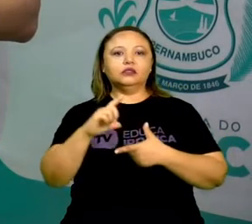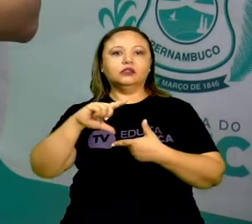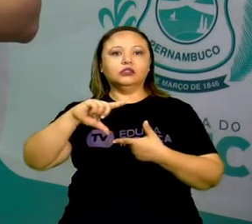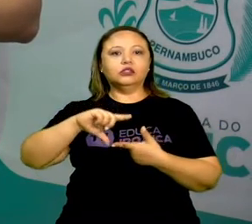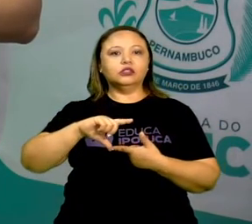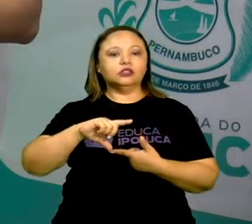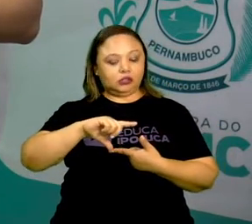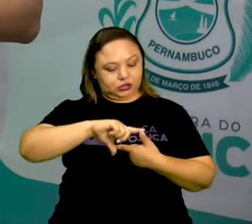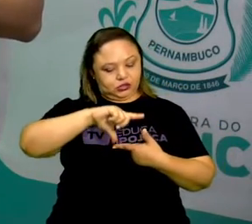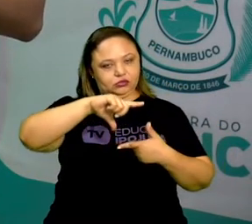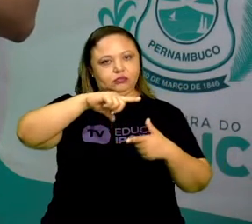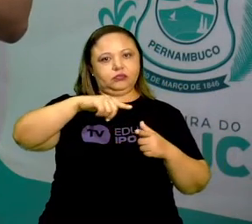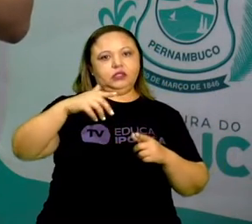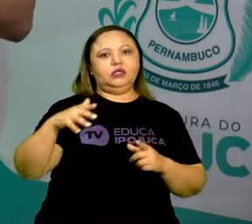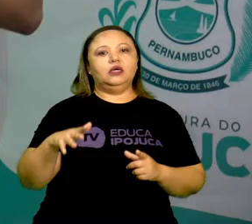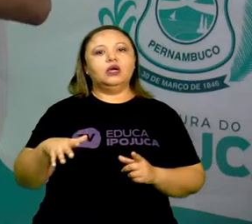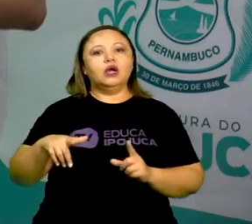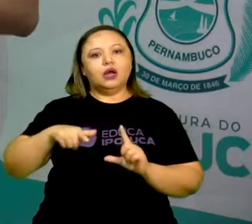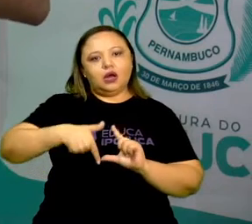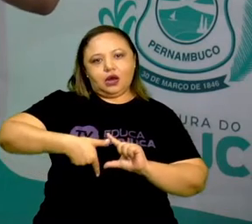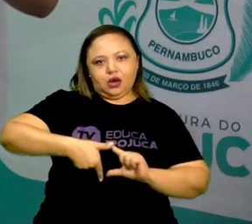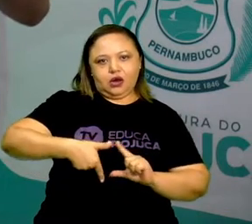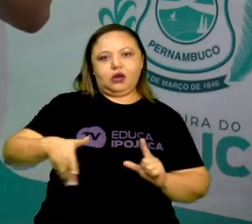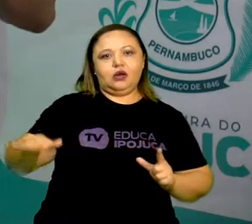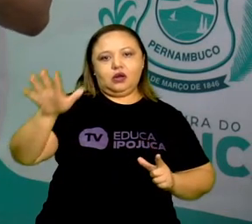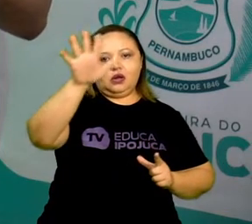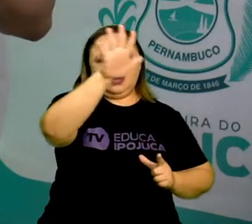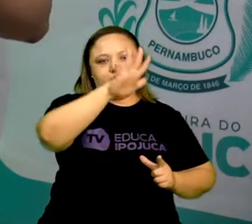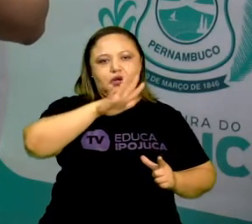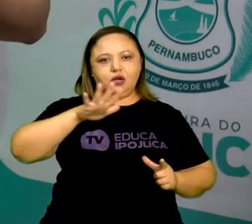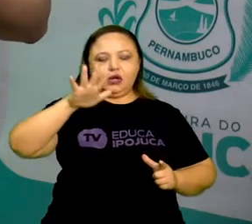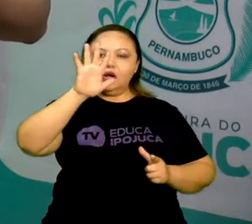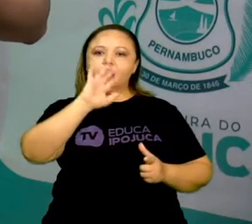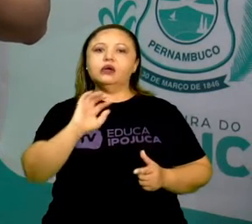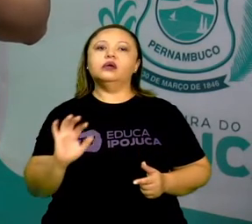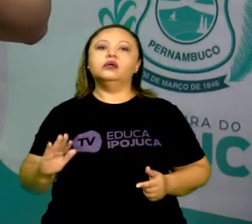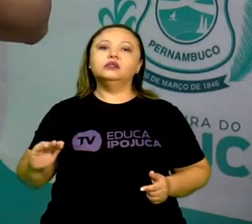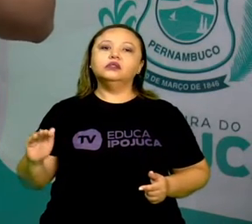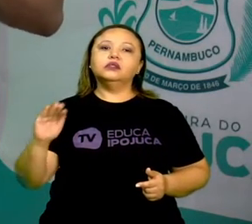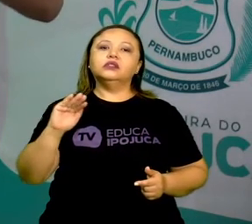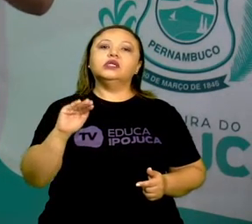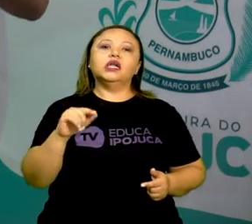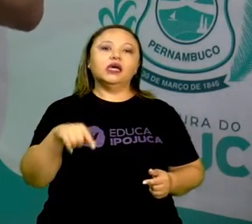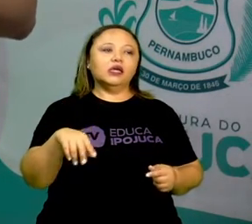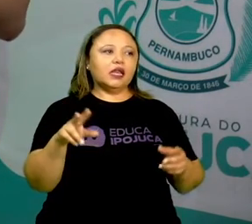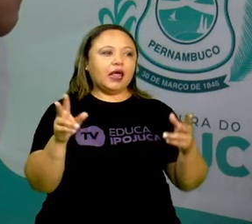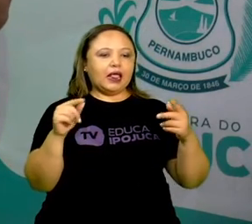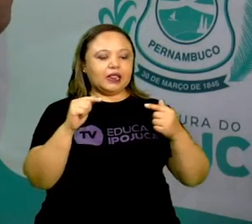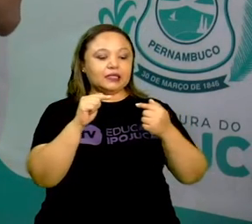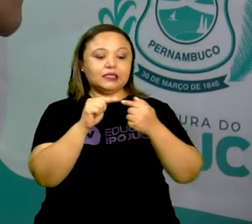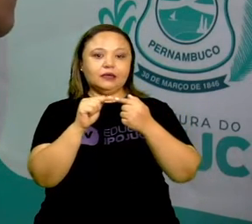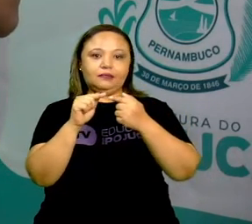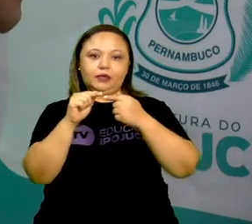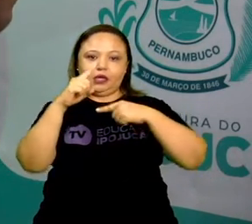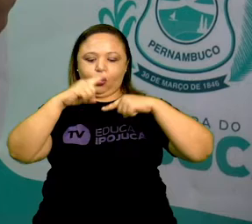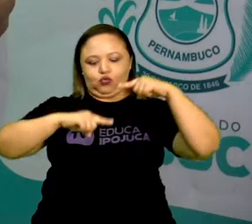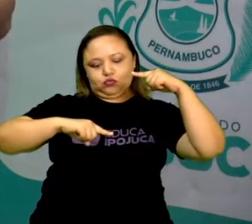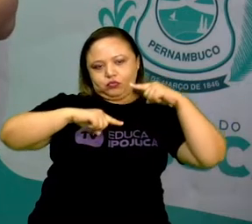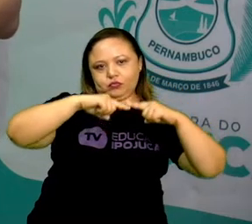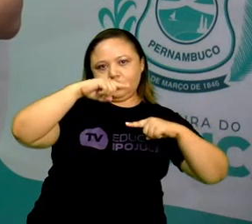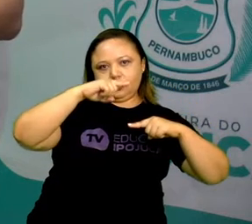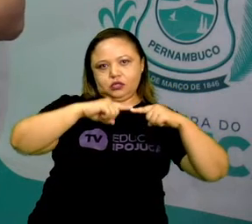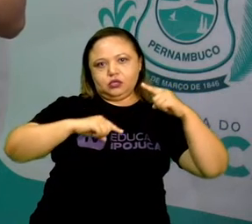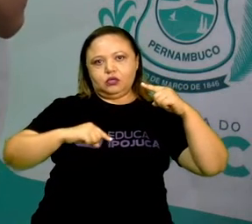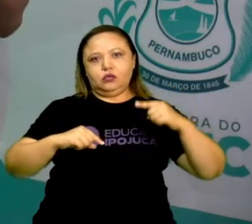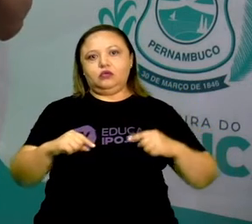geométricas espaciais, elas têm o formato, né? Dos objetos e das coisas que fazem parte